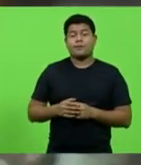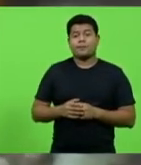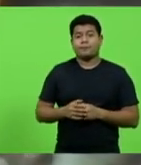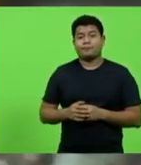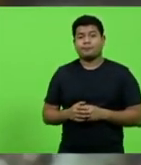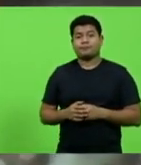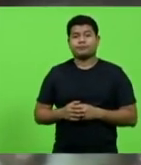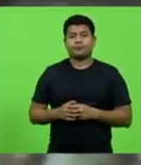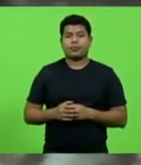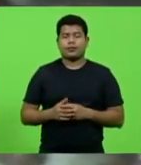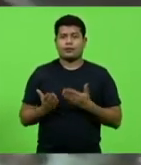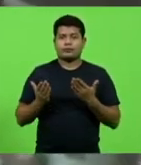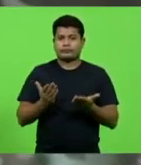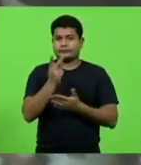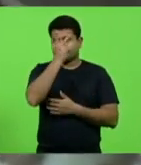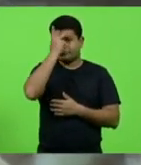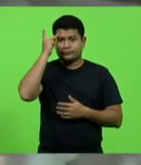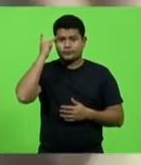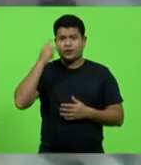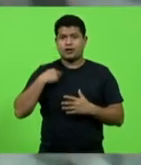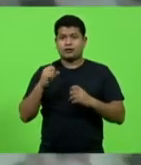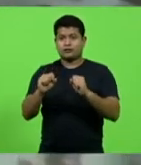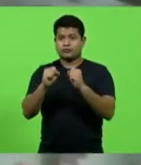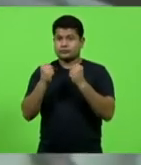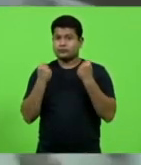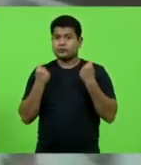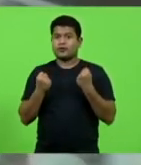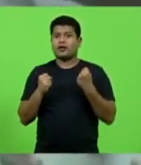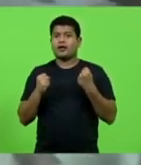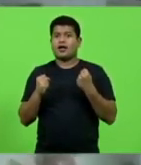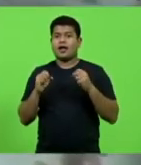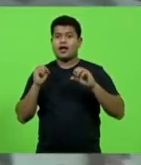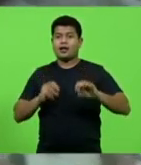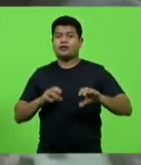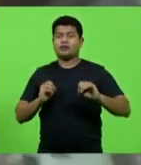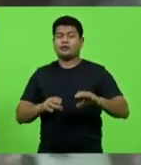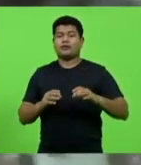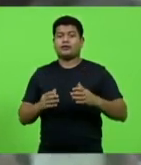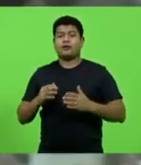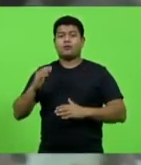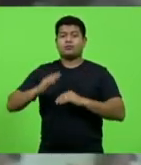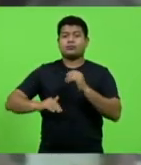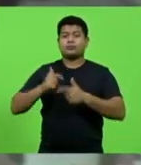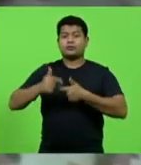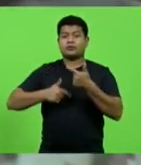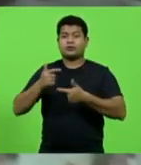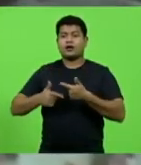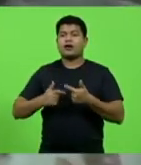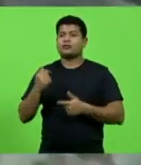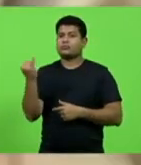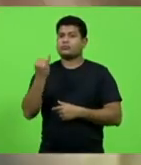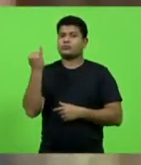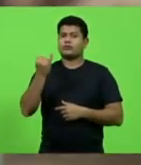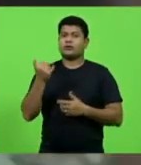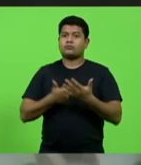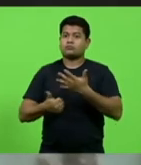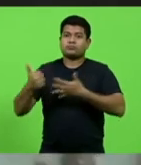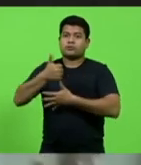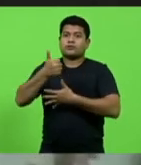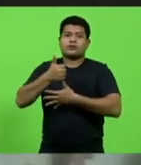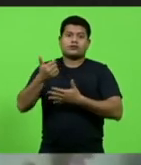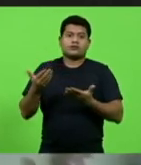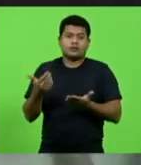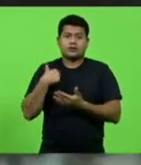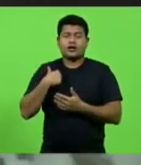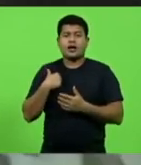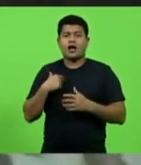as pessoas que defendiam a educação como atividade essencial lançaram um adesivo muito interessante. Eu,